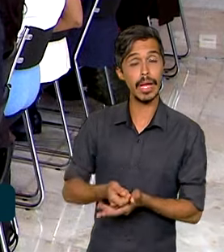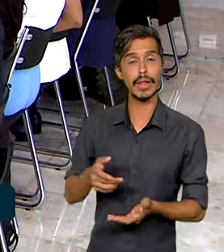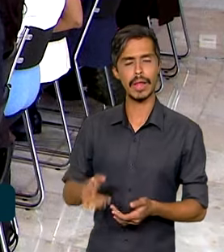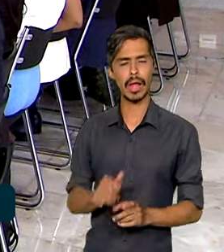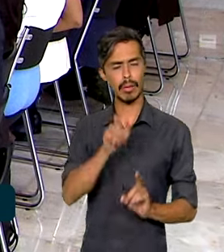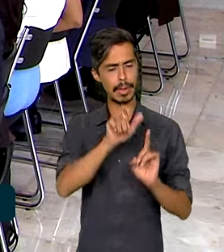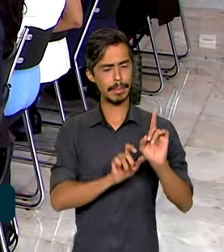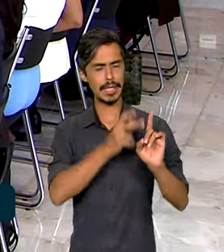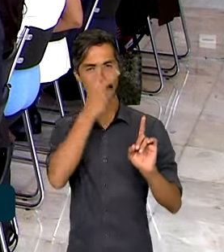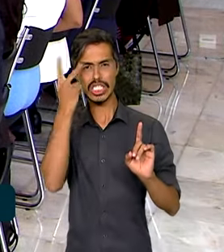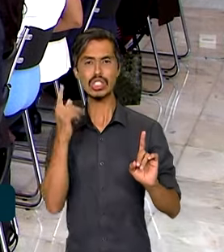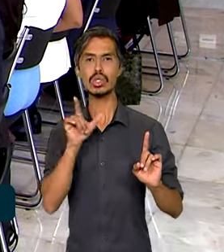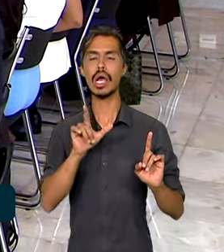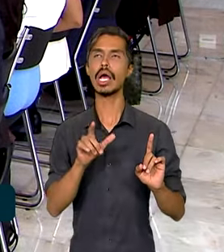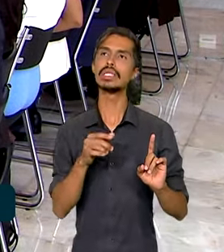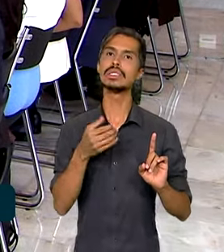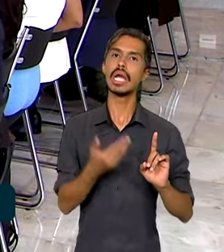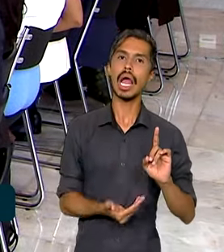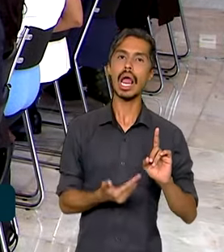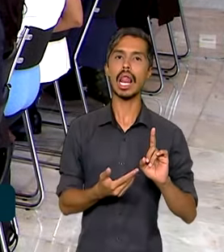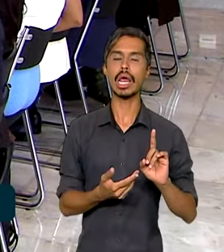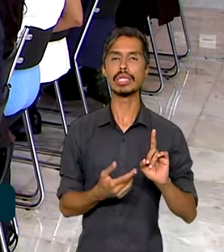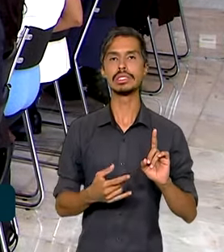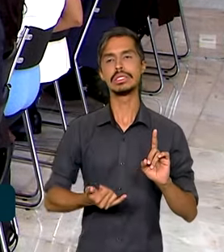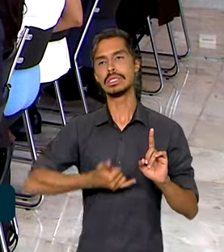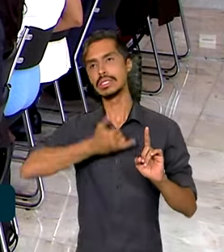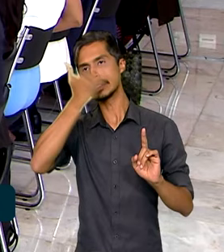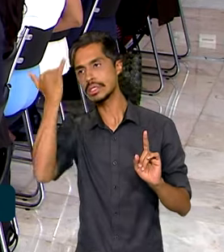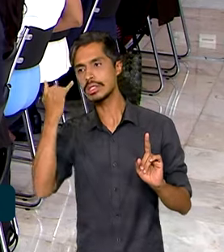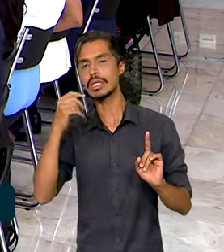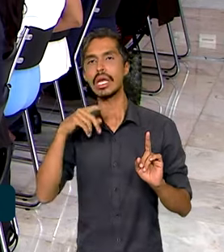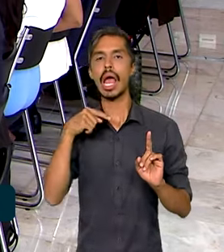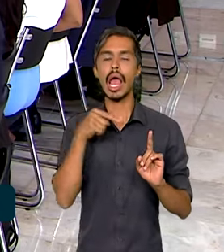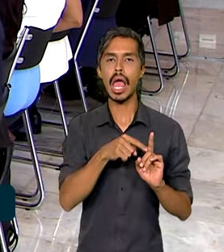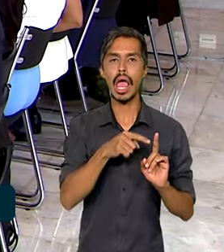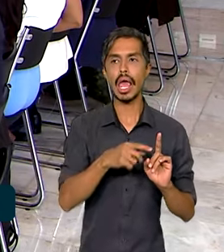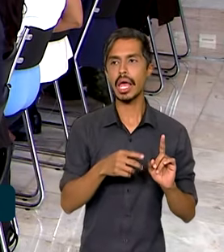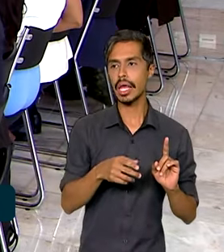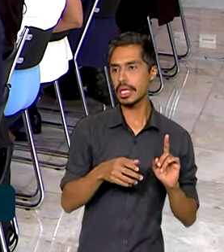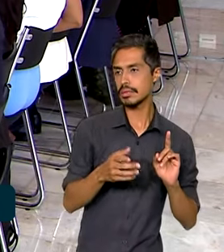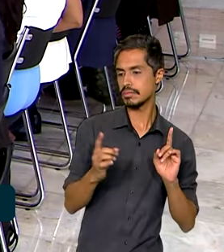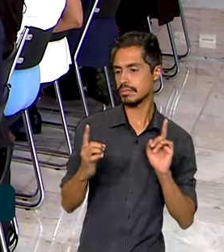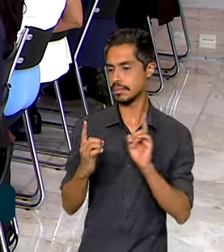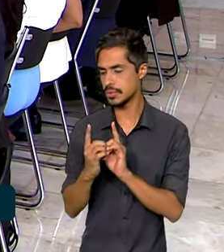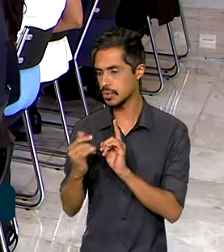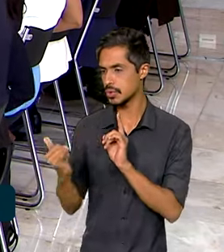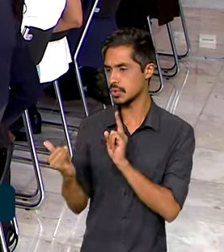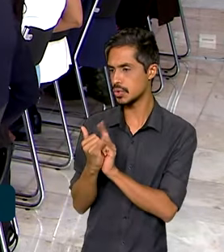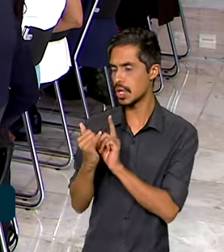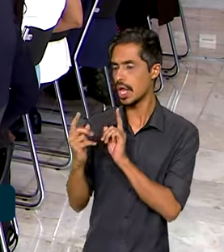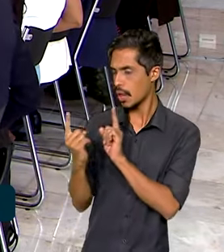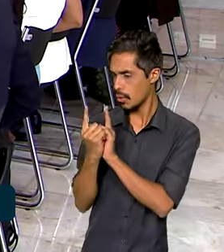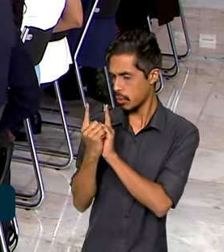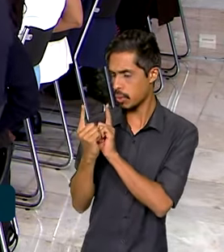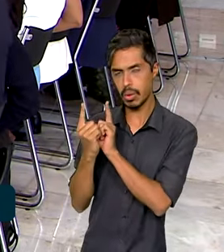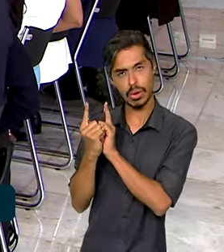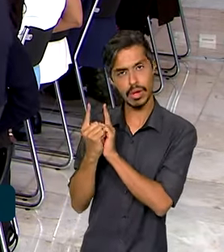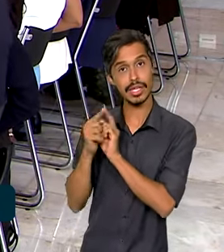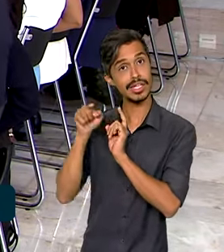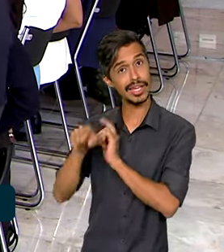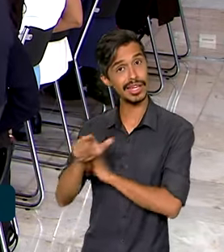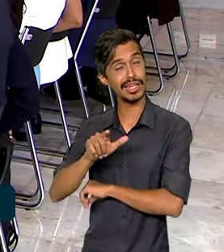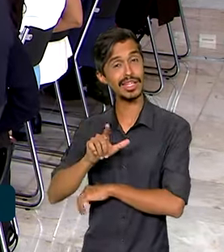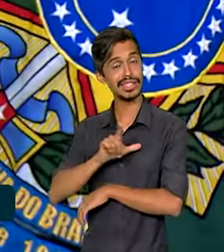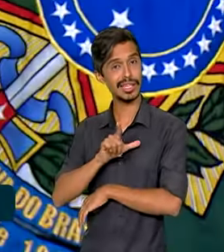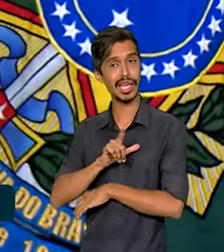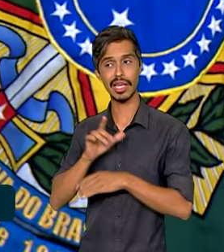pessoa que foi exigido que tivesse acesso a um especialista para que ele tenha